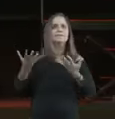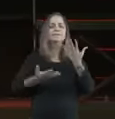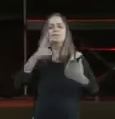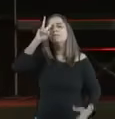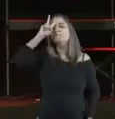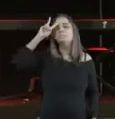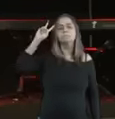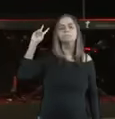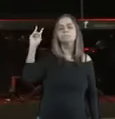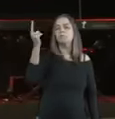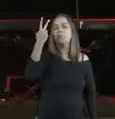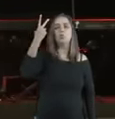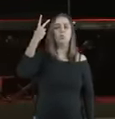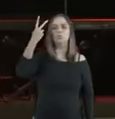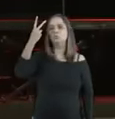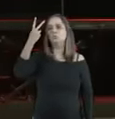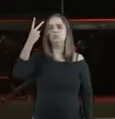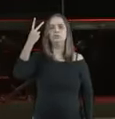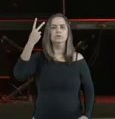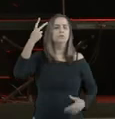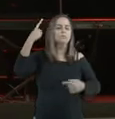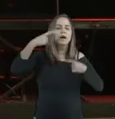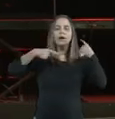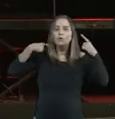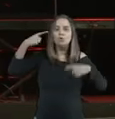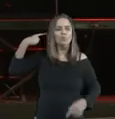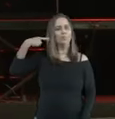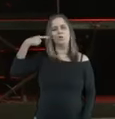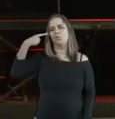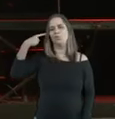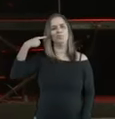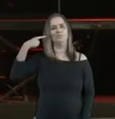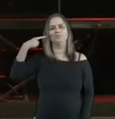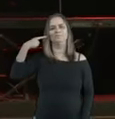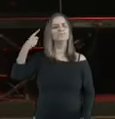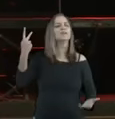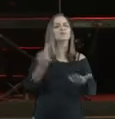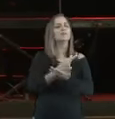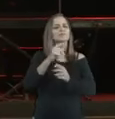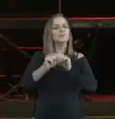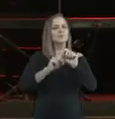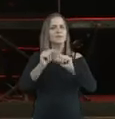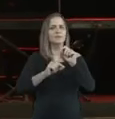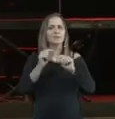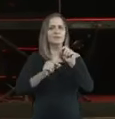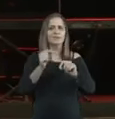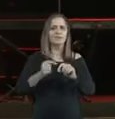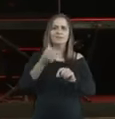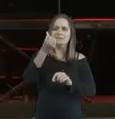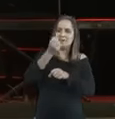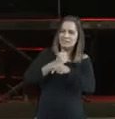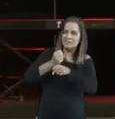Aí você fala: caramba, e aí, multidões se converteram? Não. Quase ninguém se convertia. Levou 6 anos, se não me engano, para a primeira conversão.